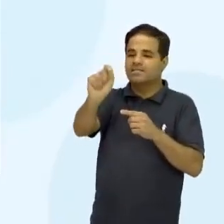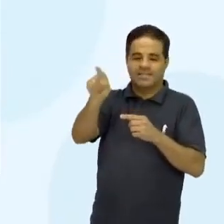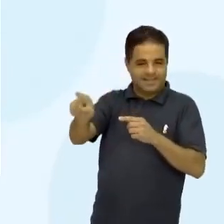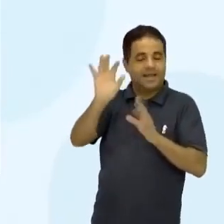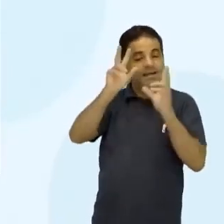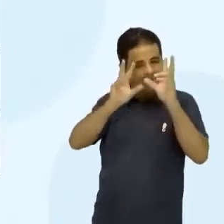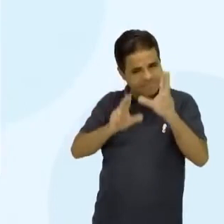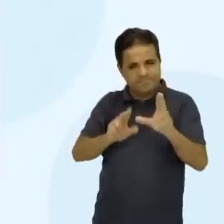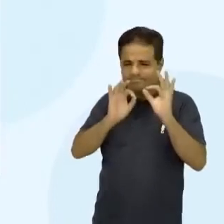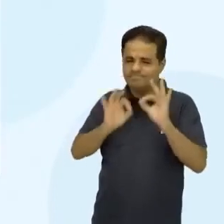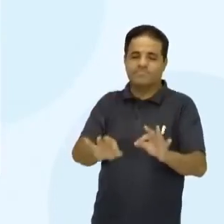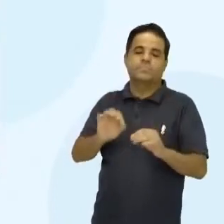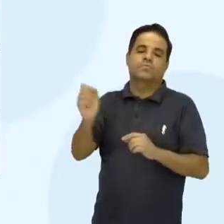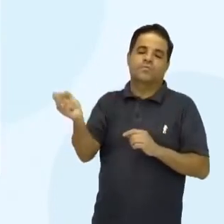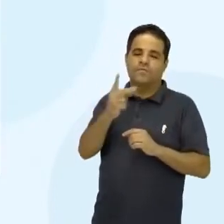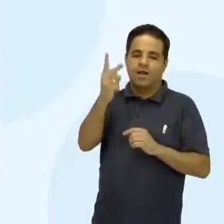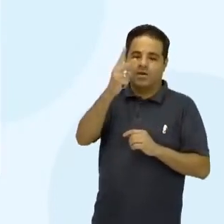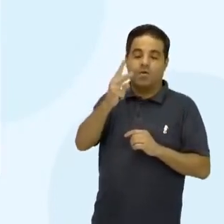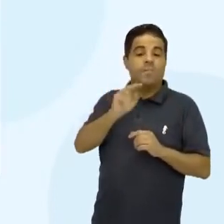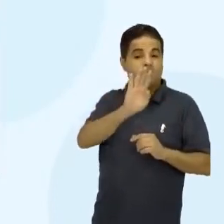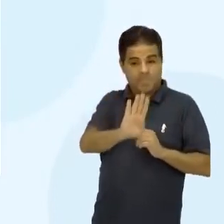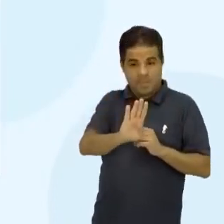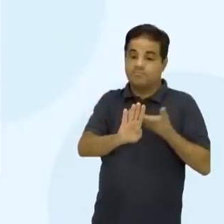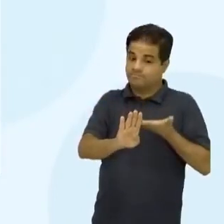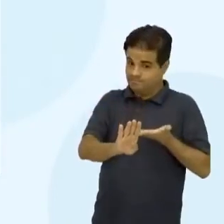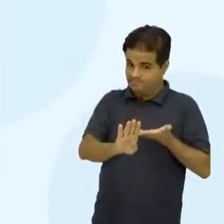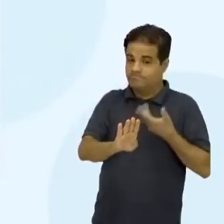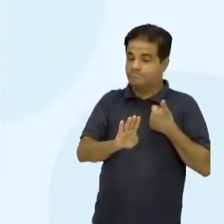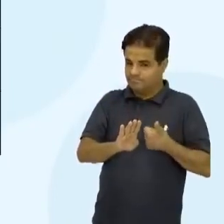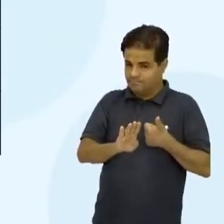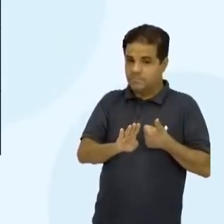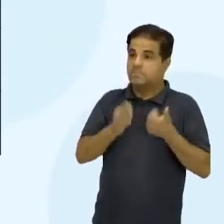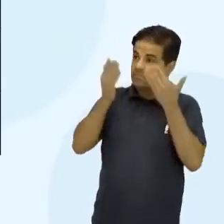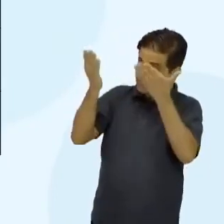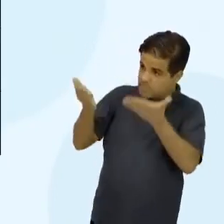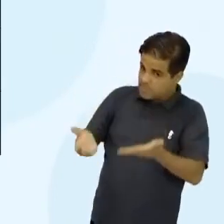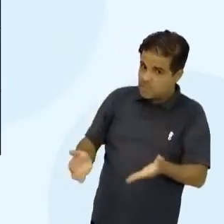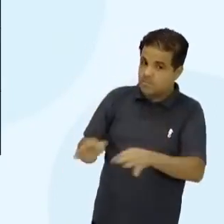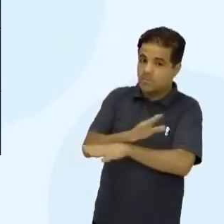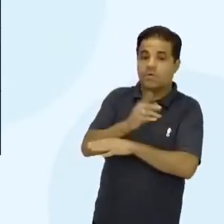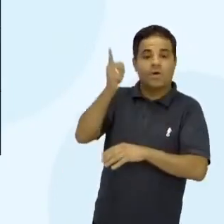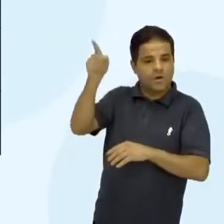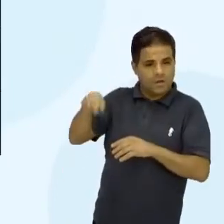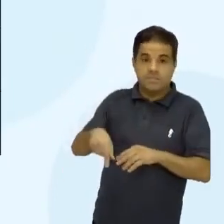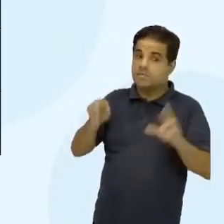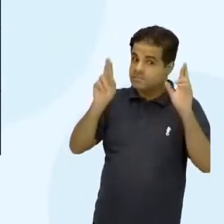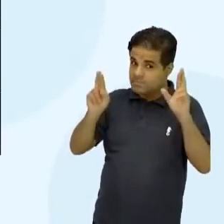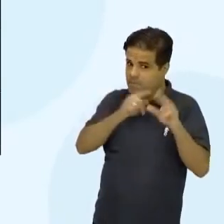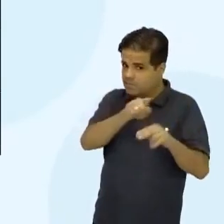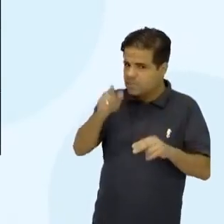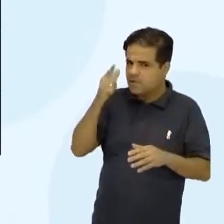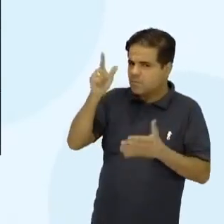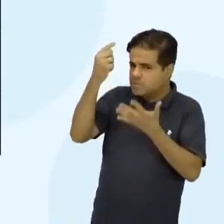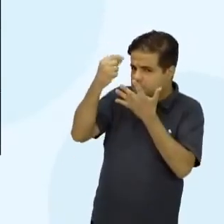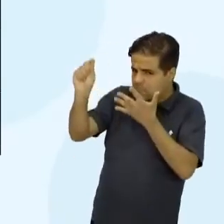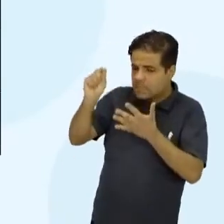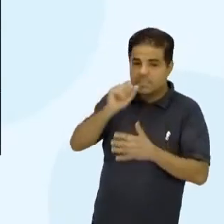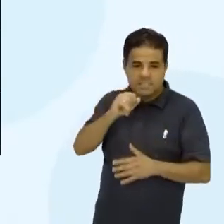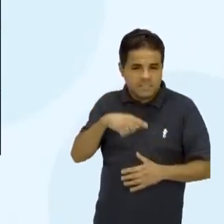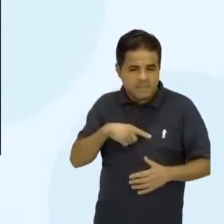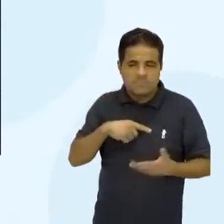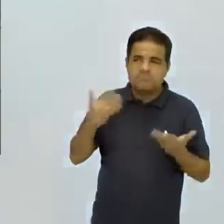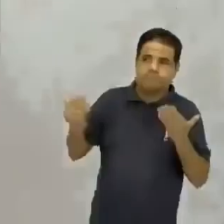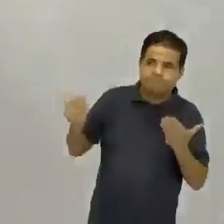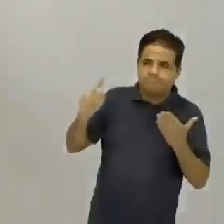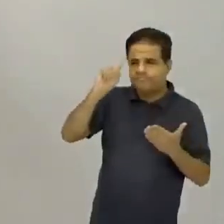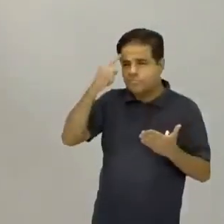é exatamente o valor do B. Muito bom. Então tá aqui a resolução. Espero que você tenha acertado. Caso você tenha